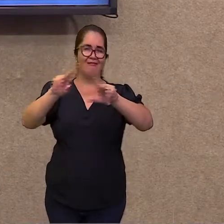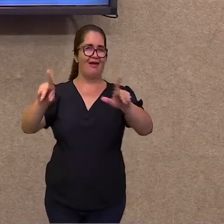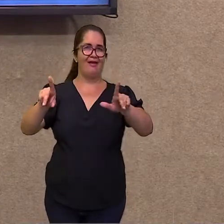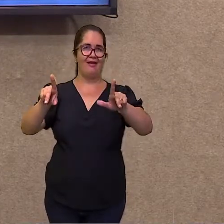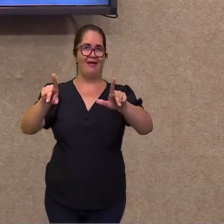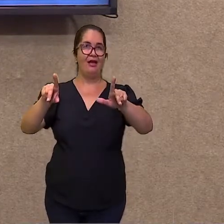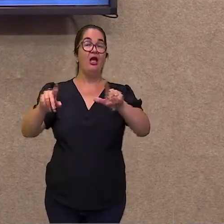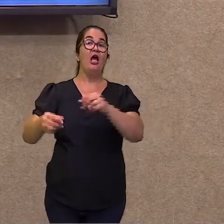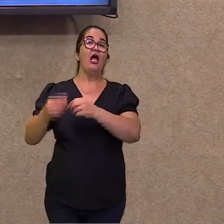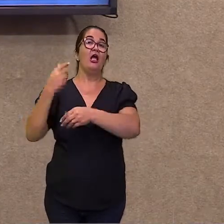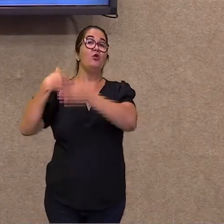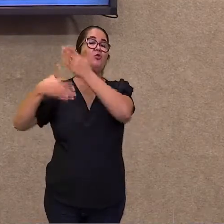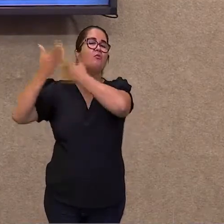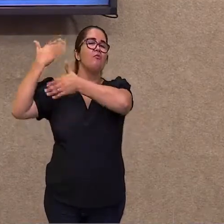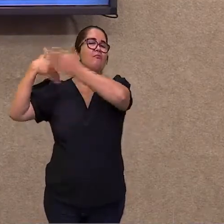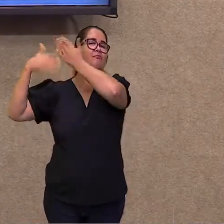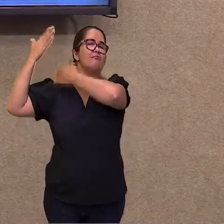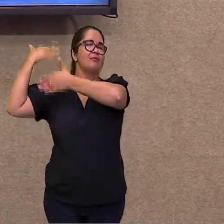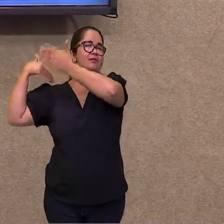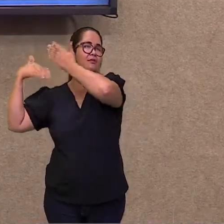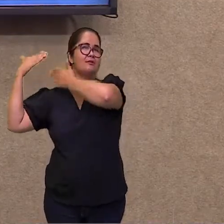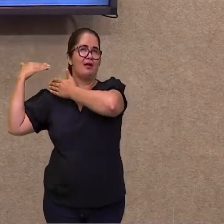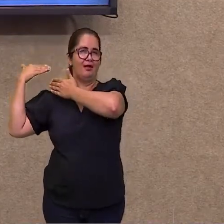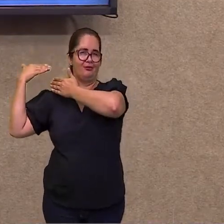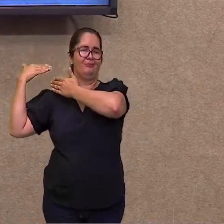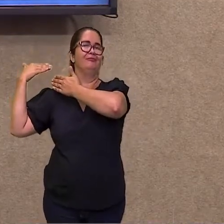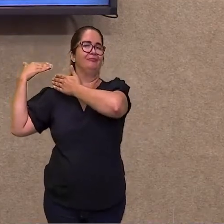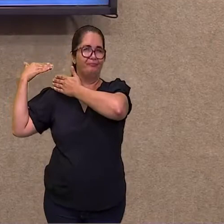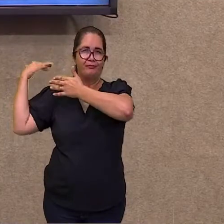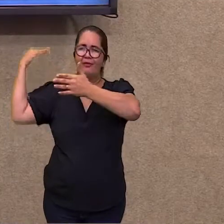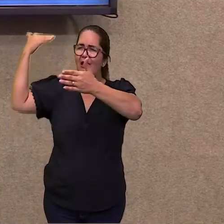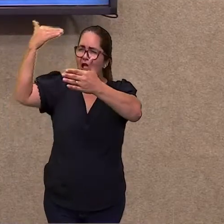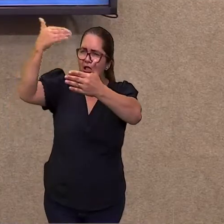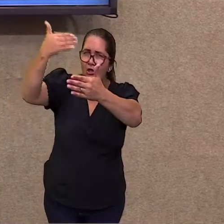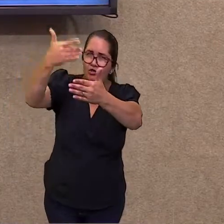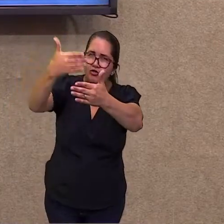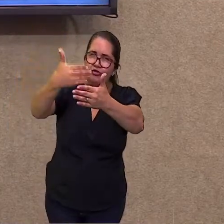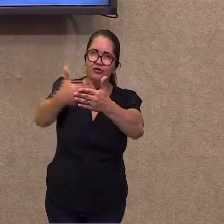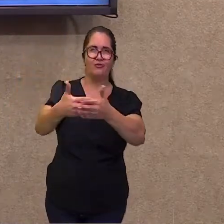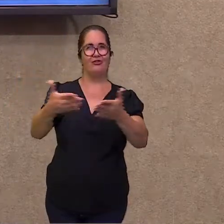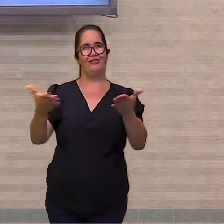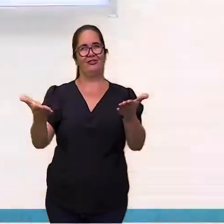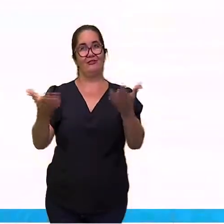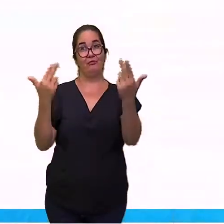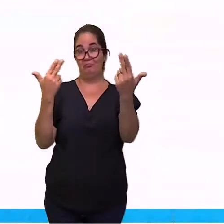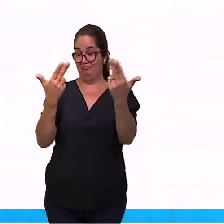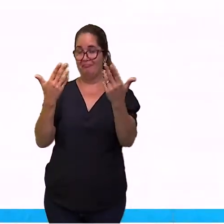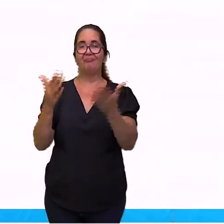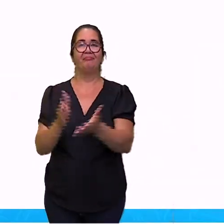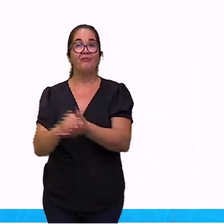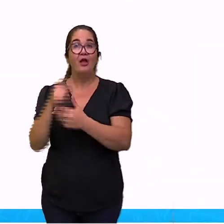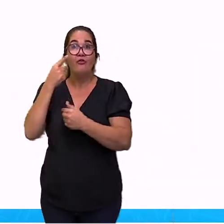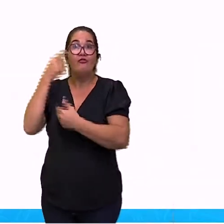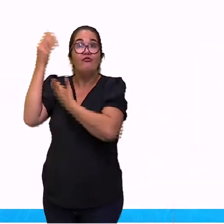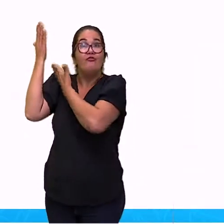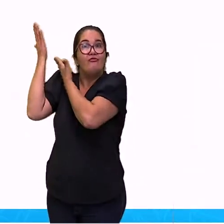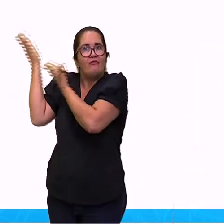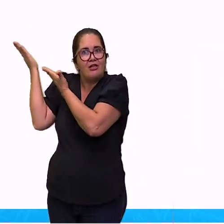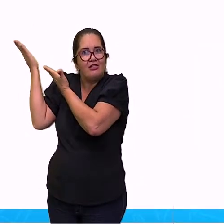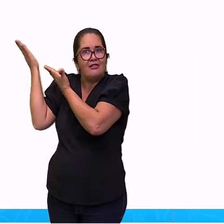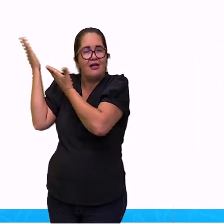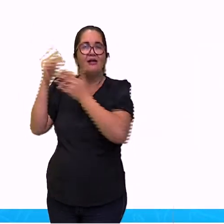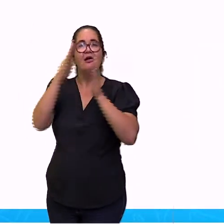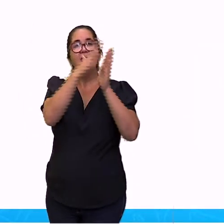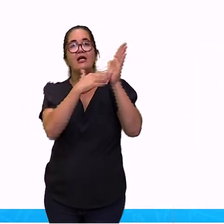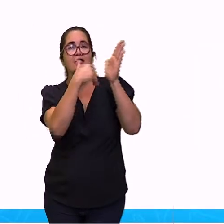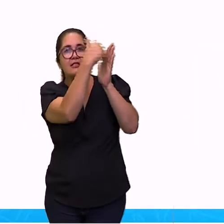eles tinham em mãos, né? Olha aqui, essa pintura aqui, gente, já